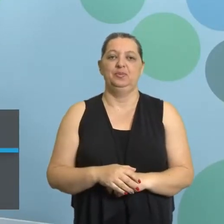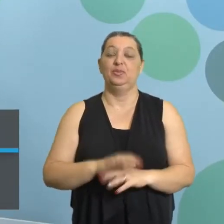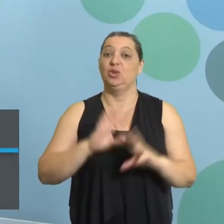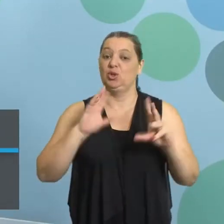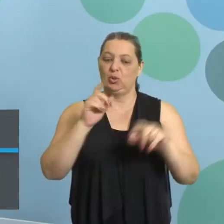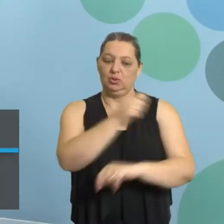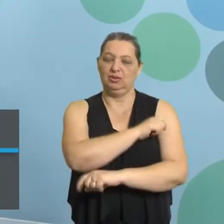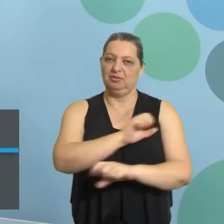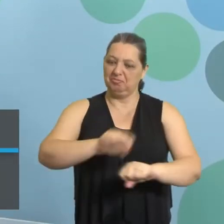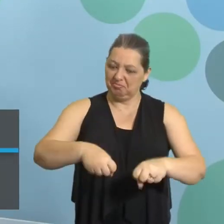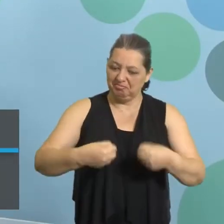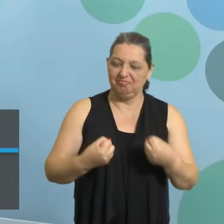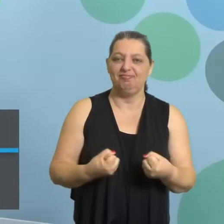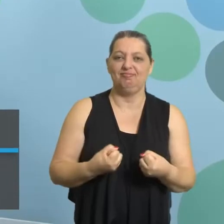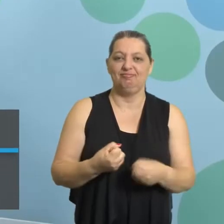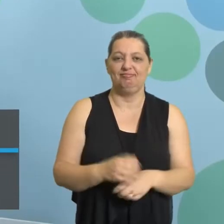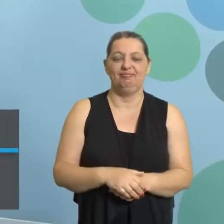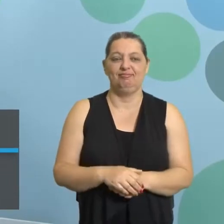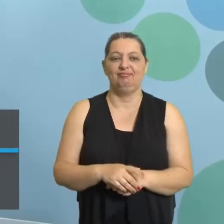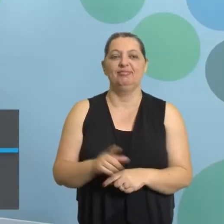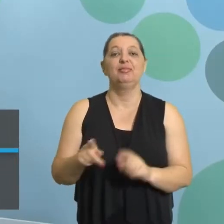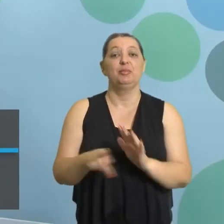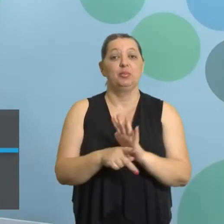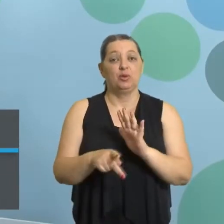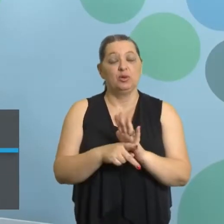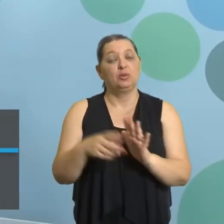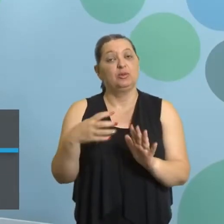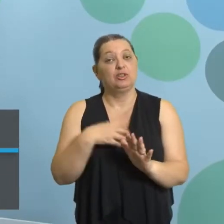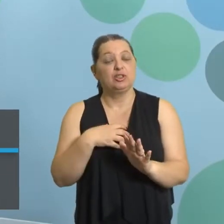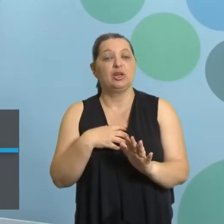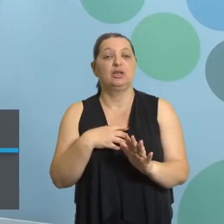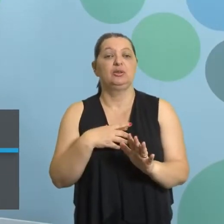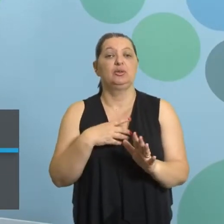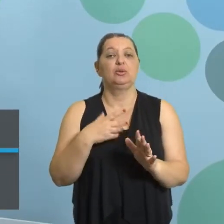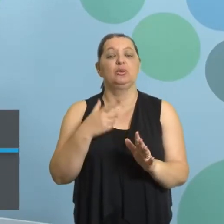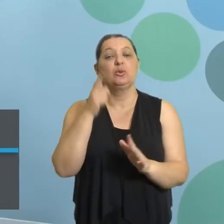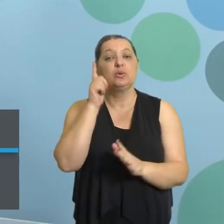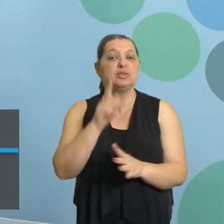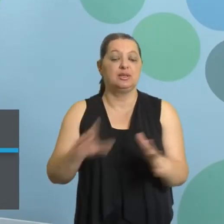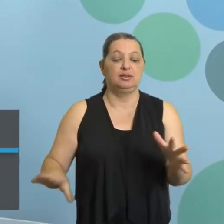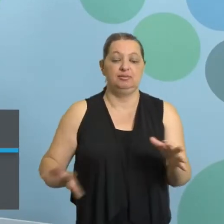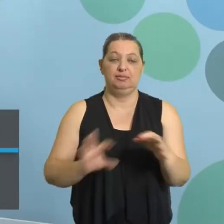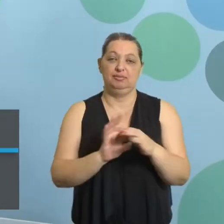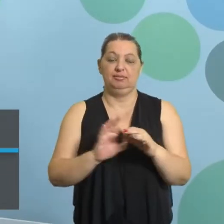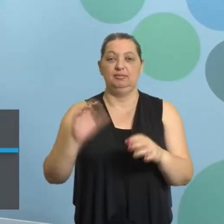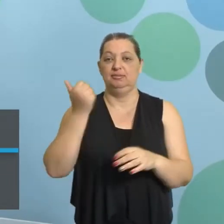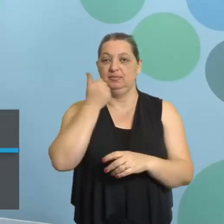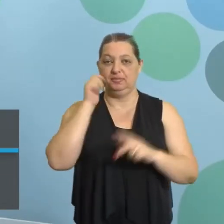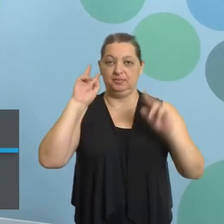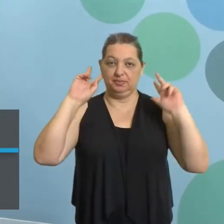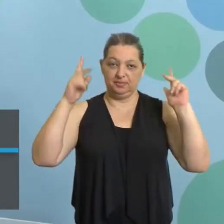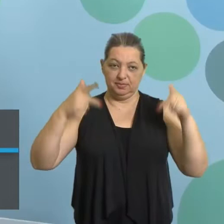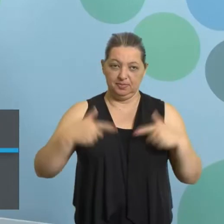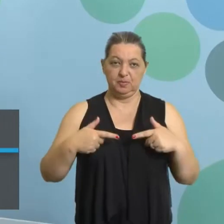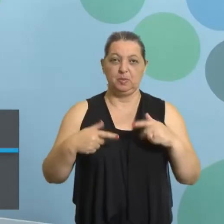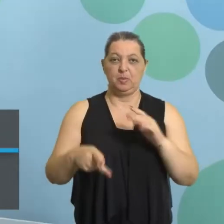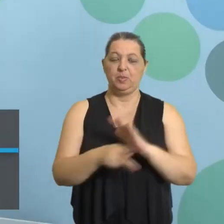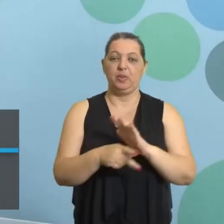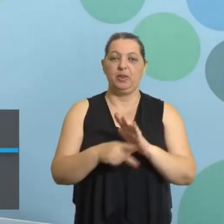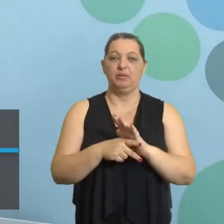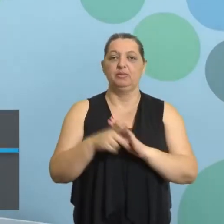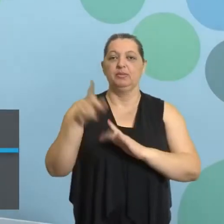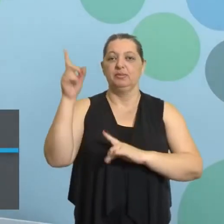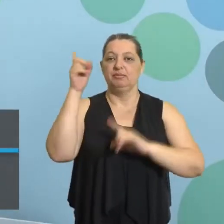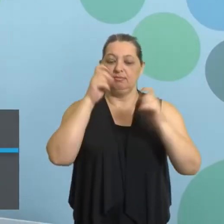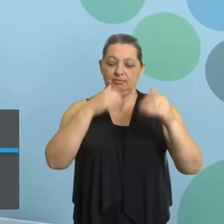empenhavam bastante né e é uma moda aí também da gente conseguir associar as ciências humanas né porque é uma expressão corporal Eles teriam